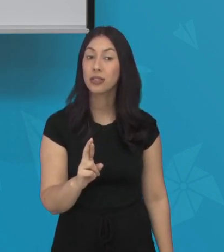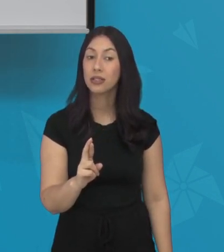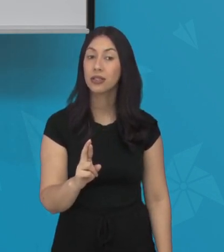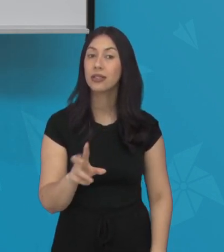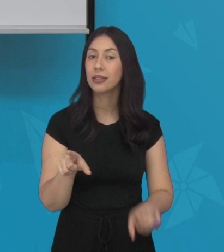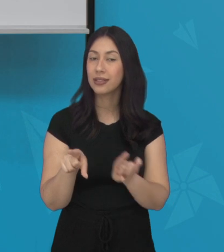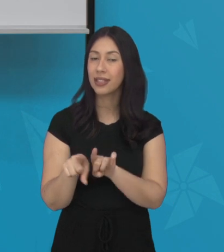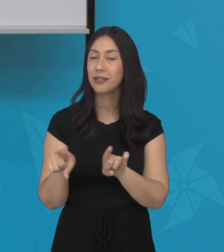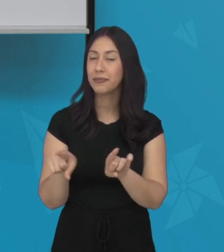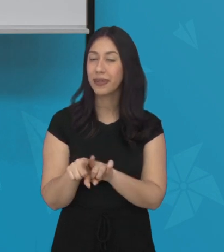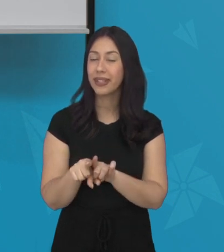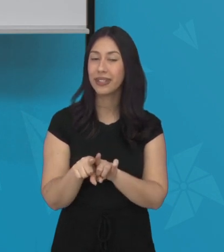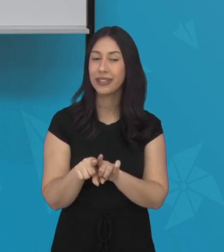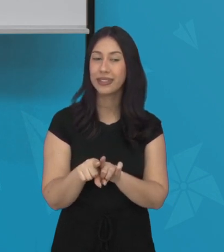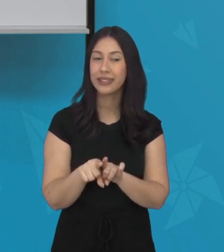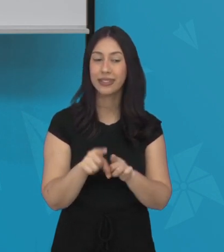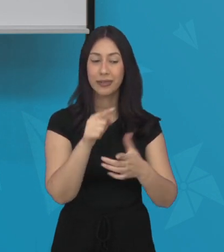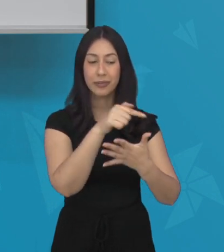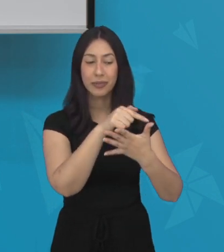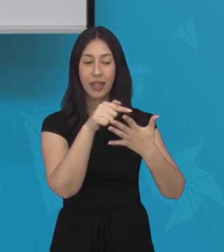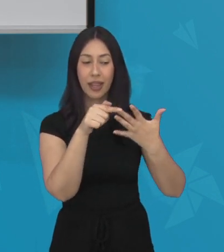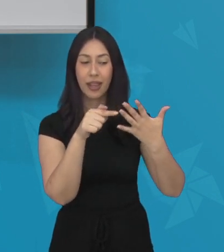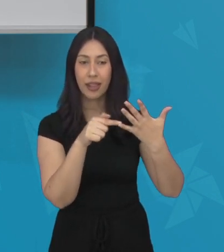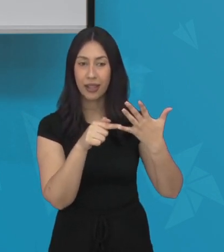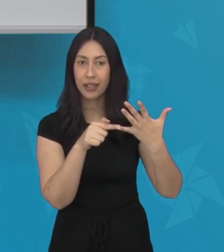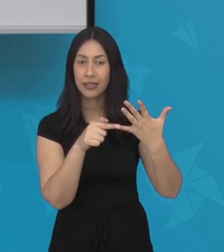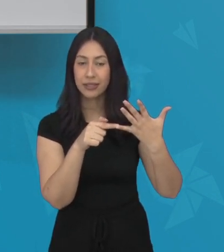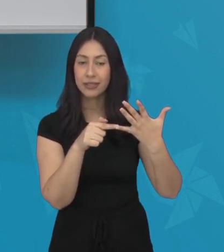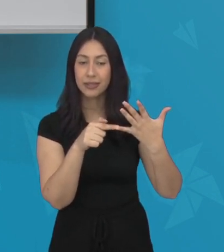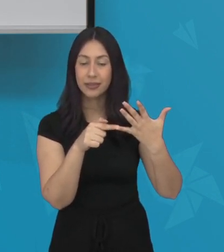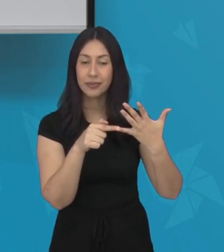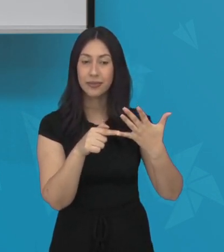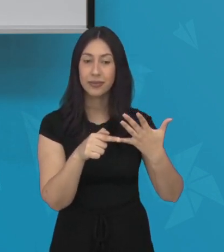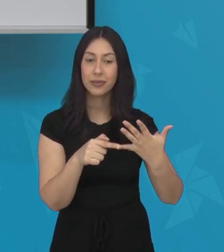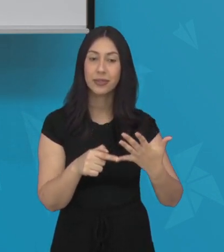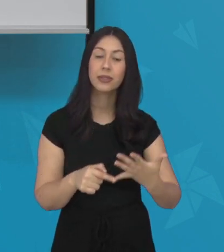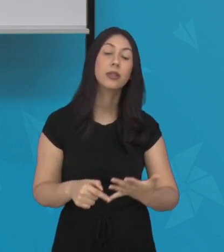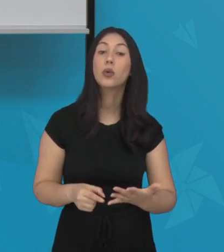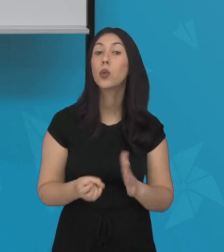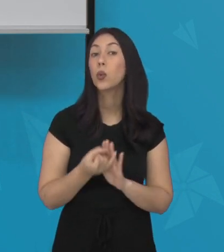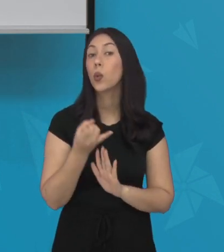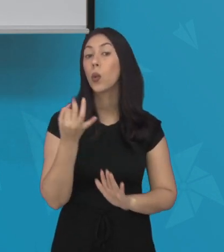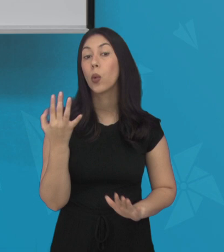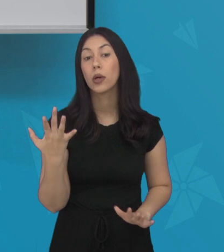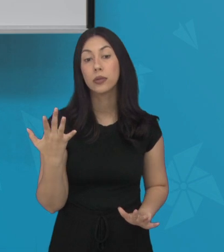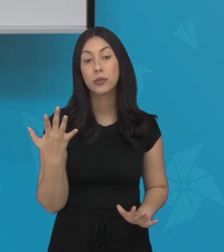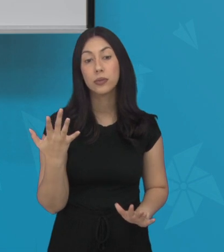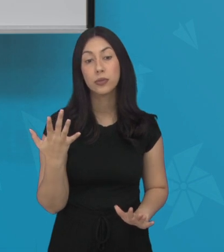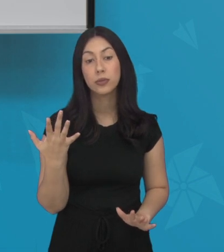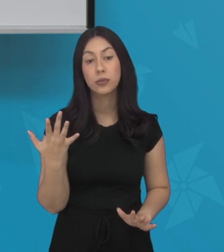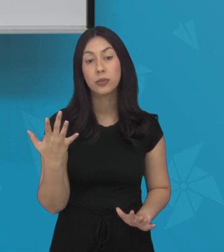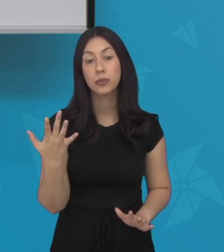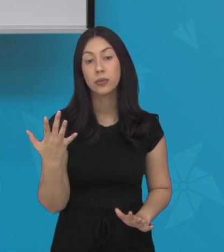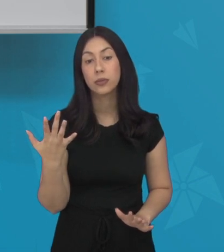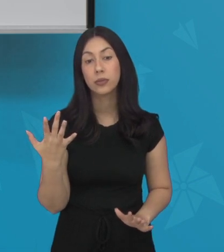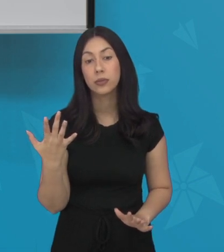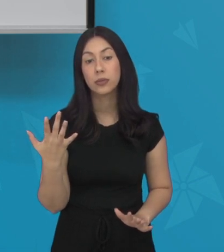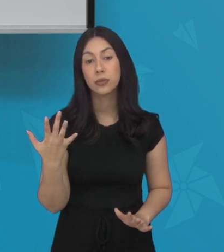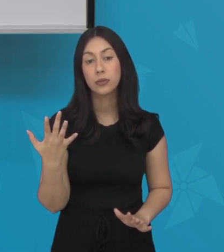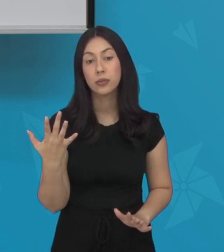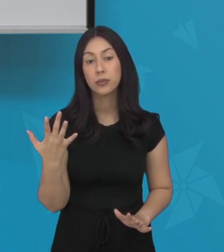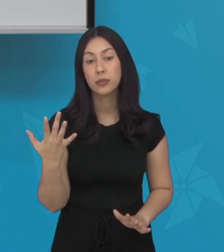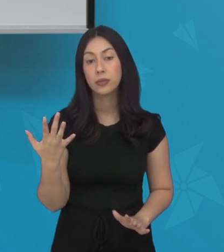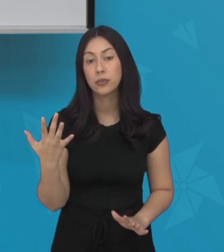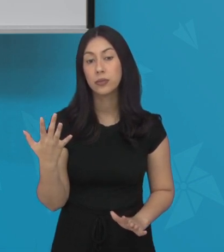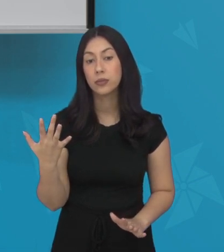vai dar, que inclusive está lá nas alternativas que ele já dava, esse exercício aqui, que a gente vai ter que chegar ao quê?